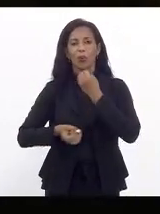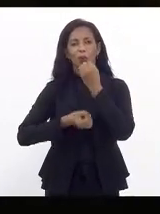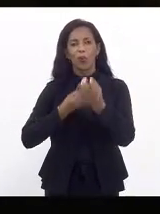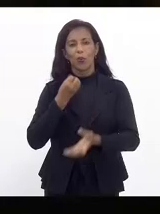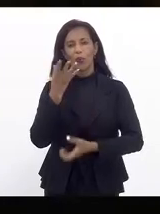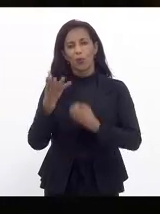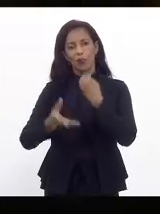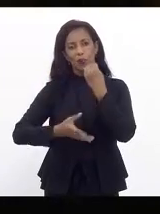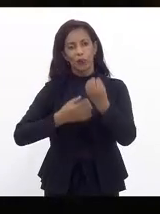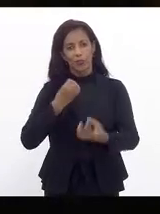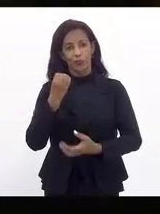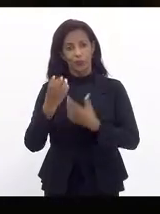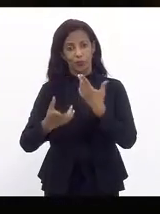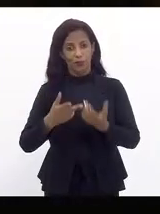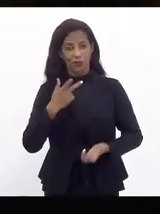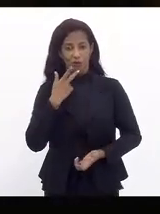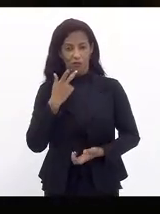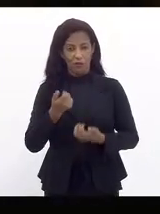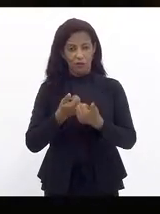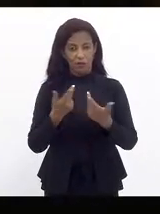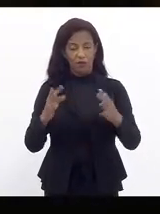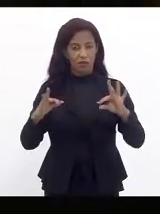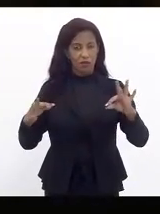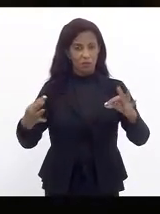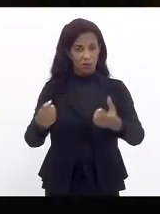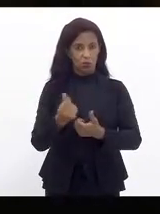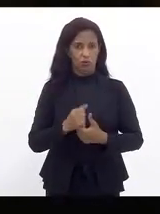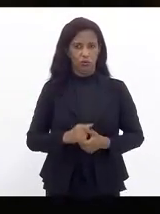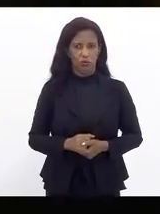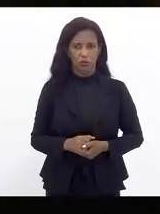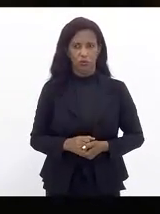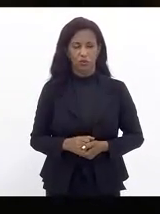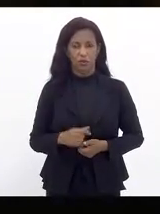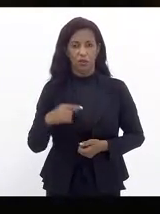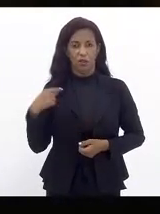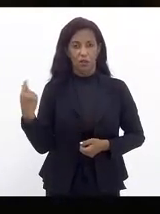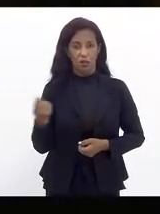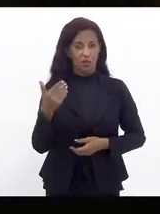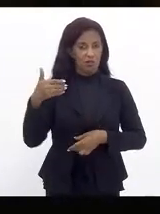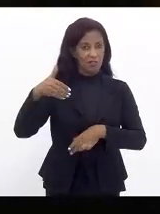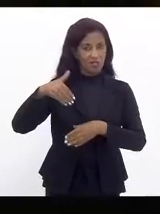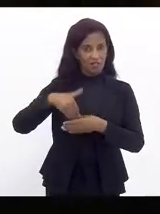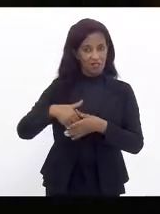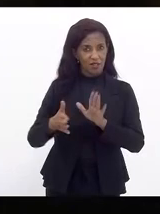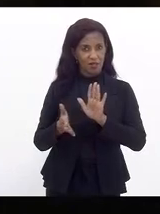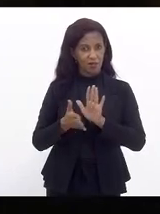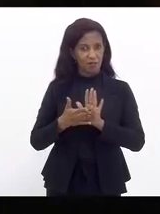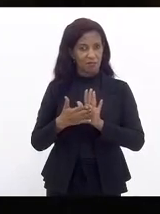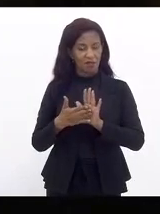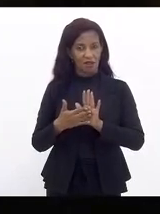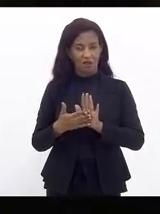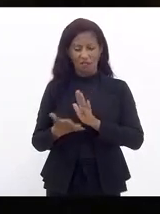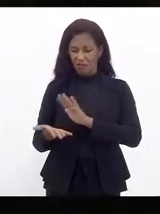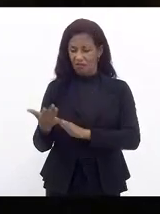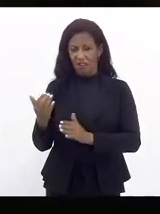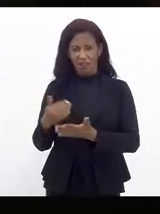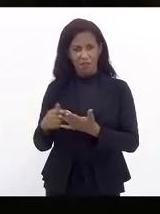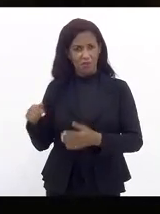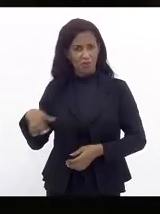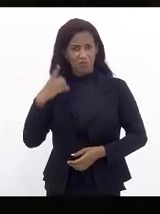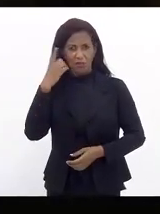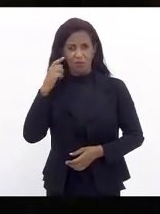desabafo. Eu falo uma coisa para todo mundo, deputado Pobel. A nossa eleição, o nosso mandato não está na mão de parlamentar